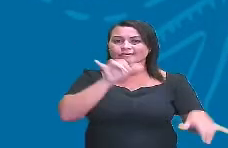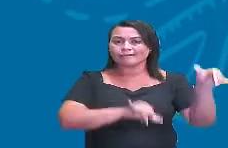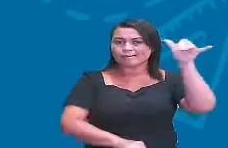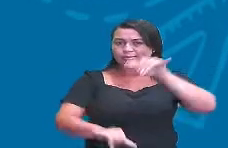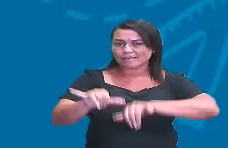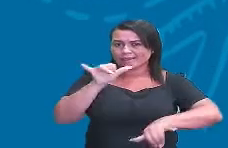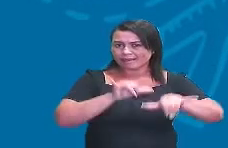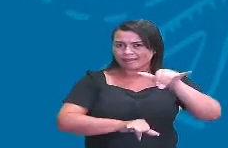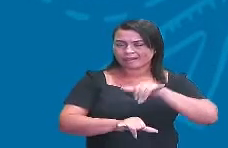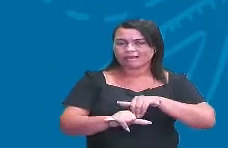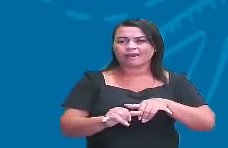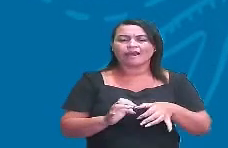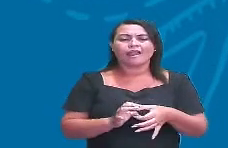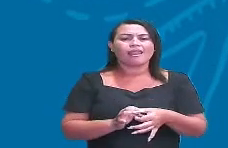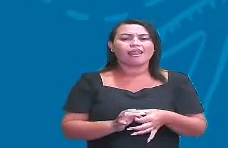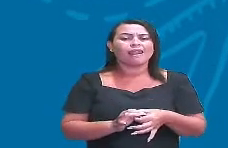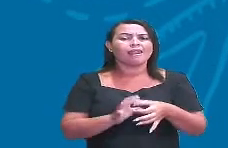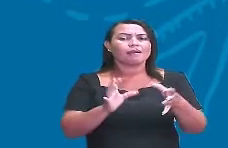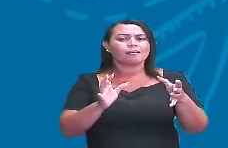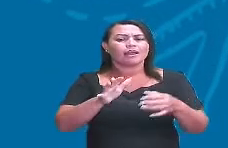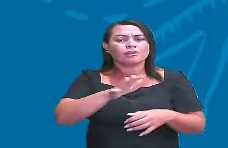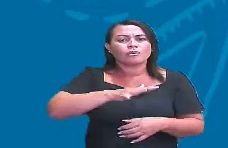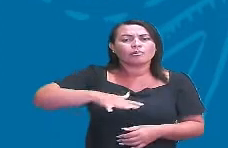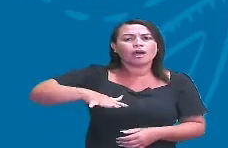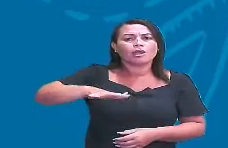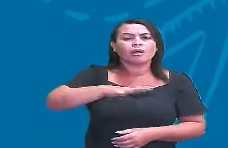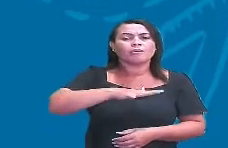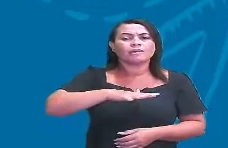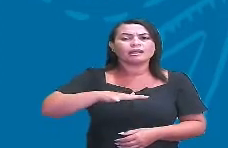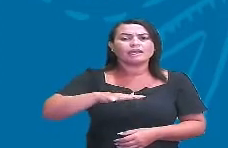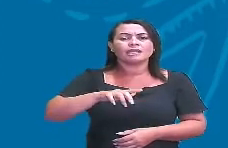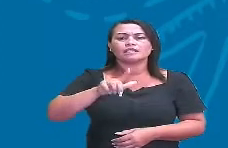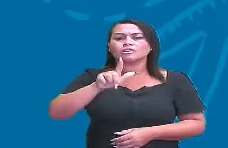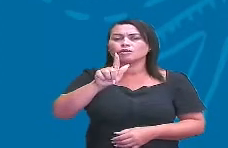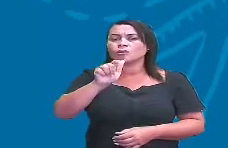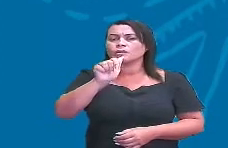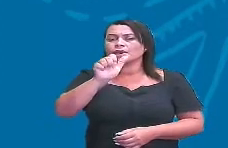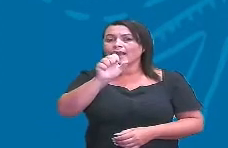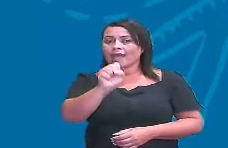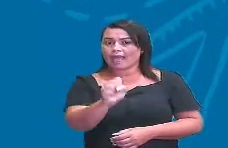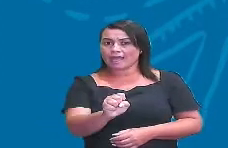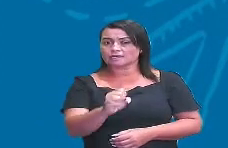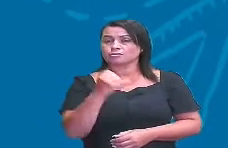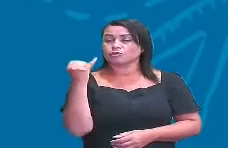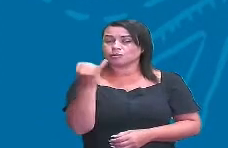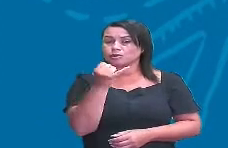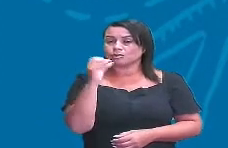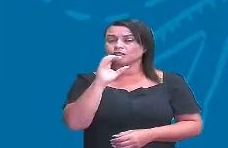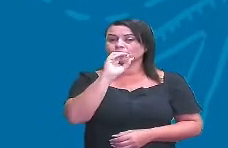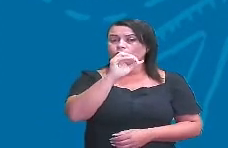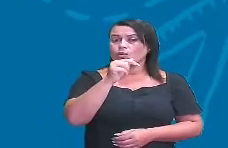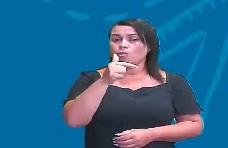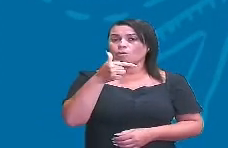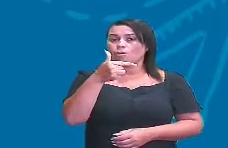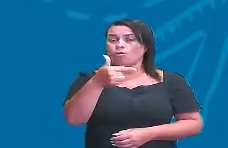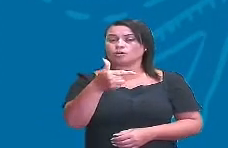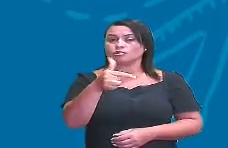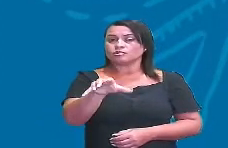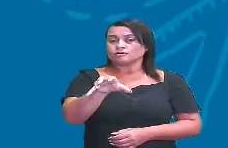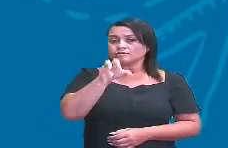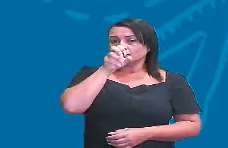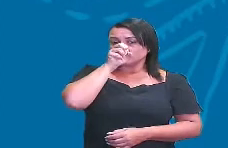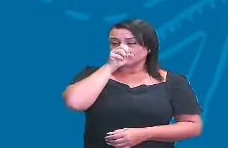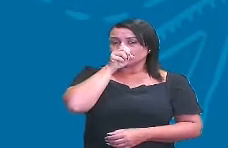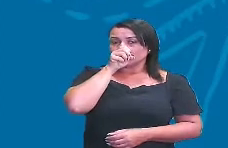tá certo? Liberando para o ambiente um gás muito importante que é o oxigênio e retirando do